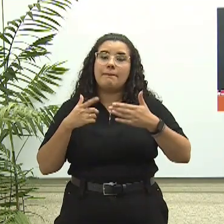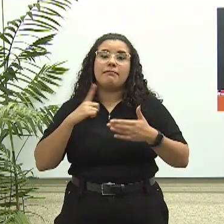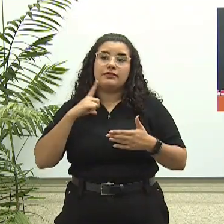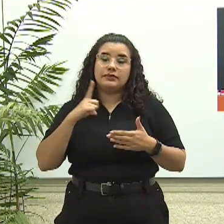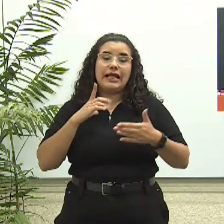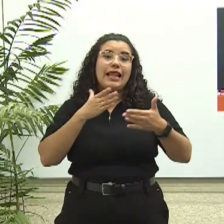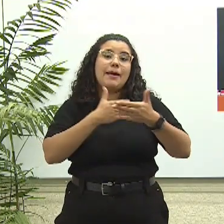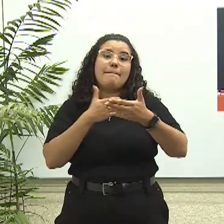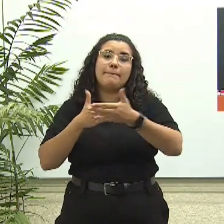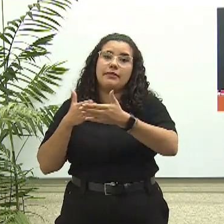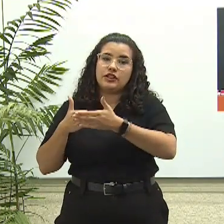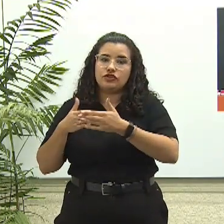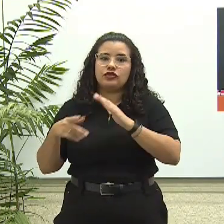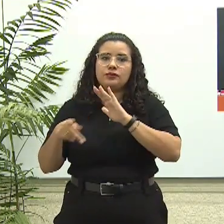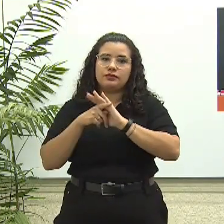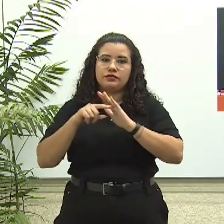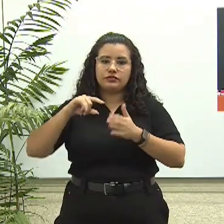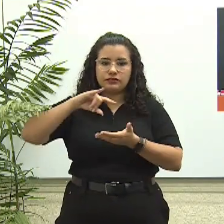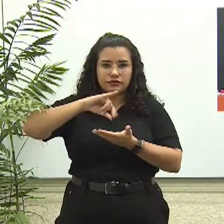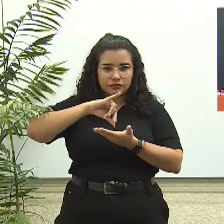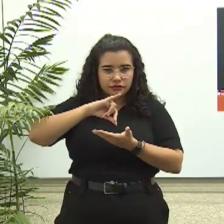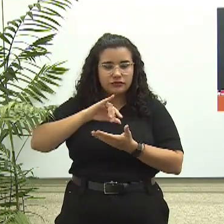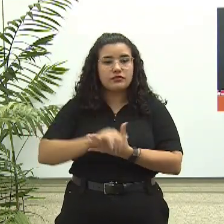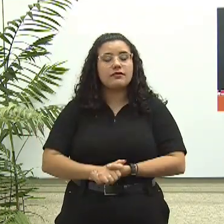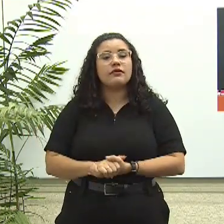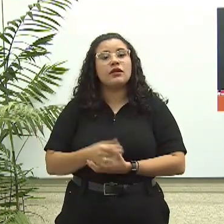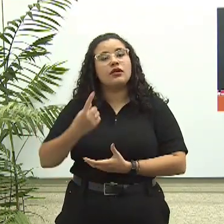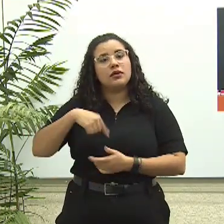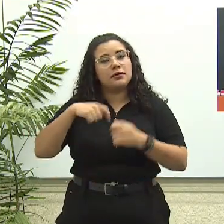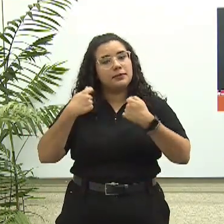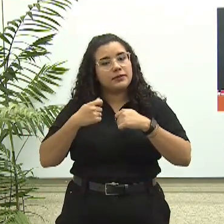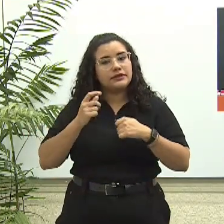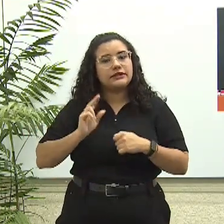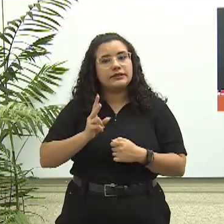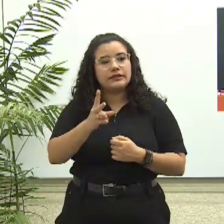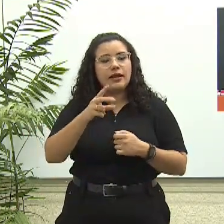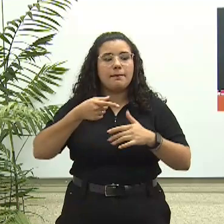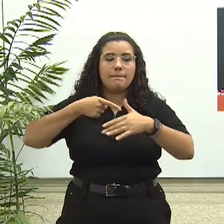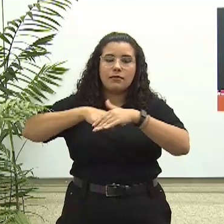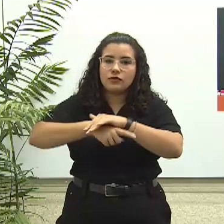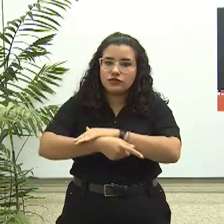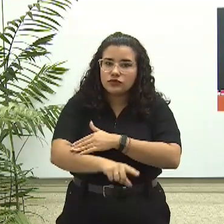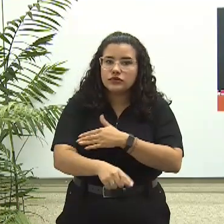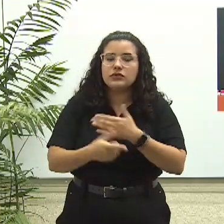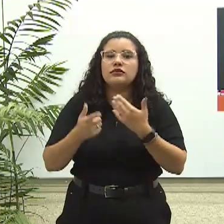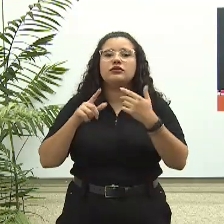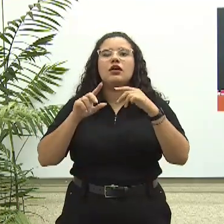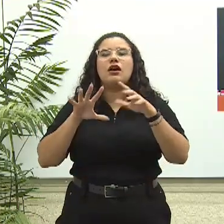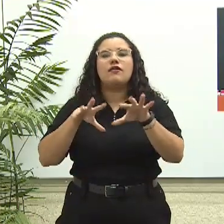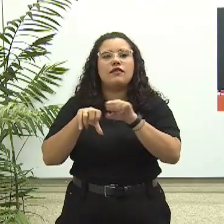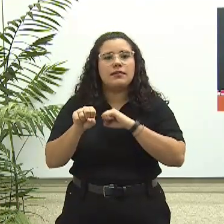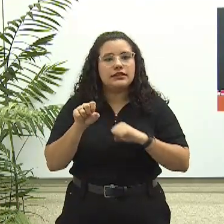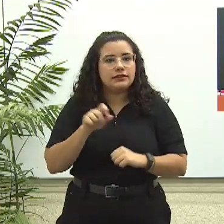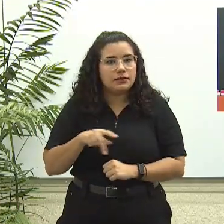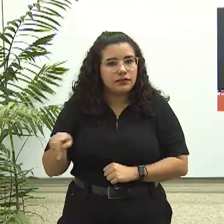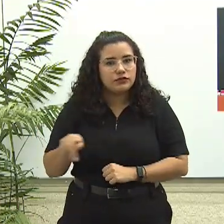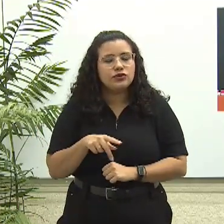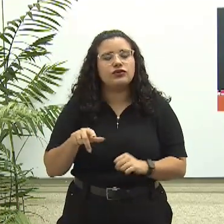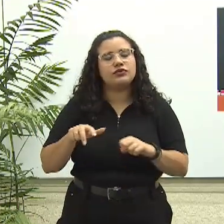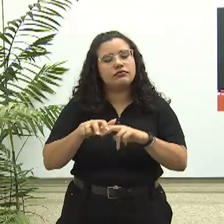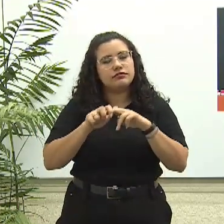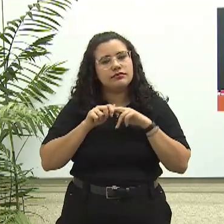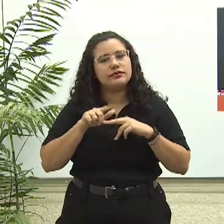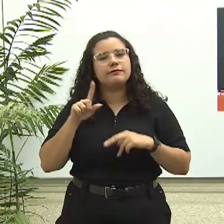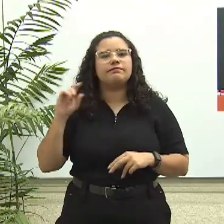em termos de de Capital então nós temos cada vez mais nos aprofundarmos nesse debate na formação de professores e por isso que é tão